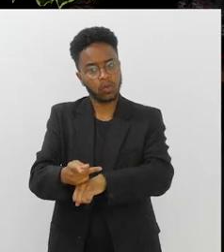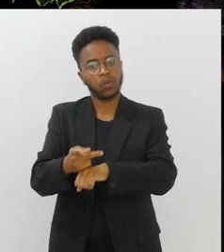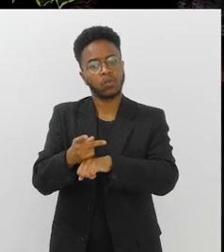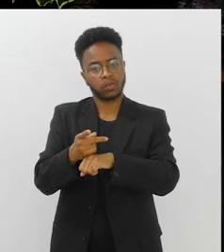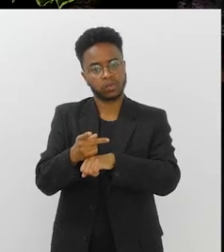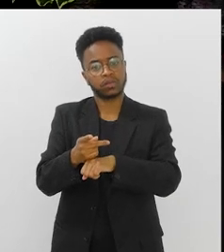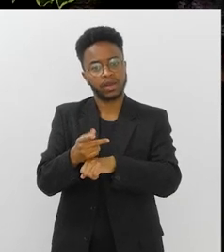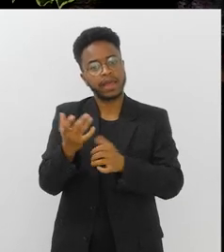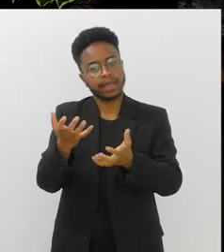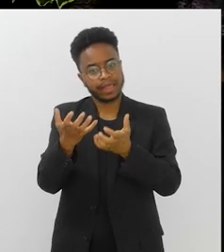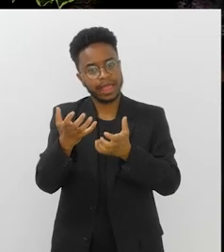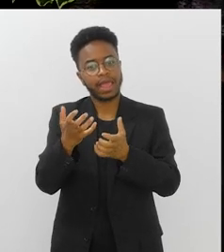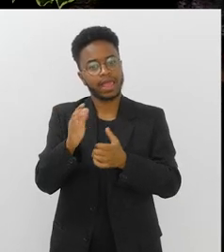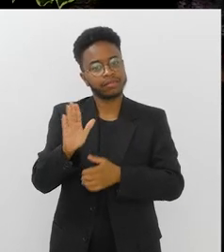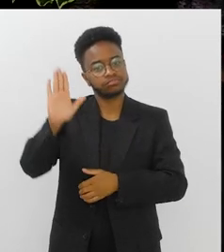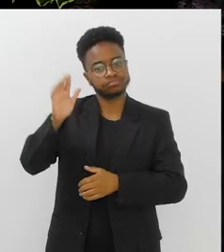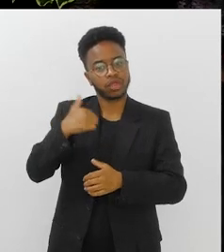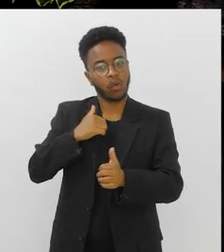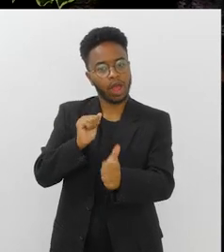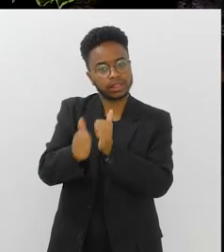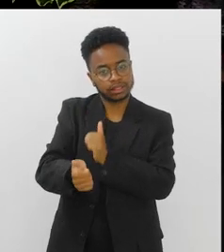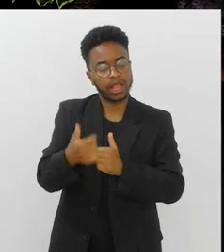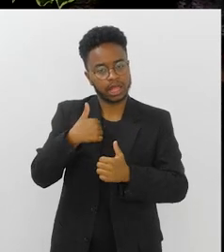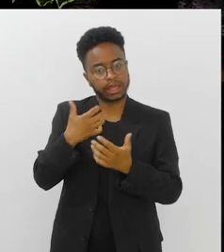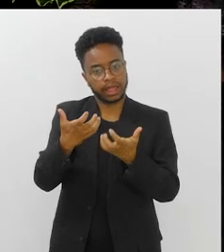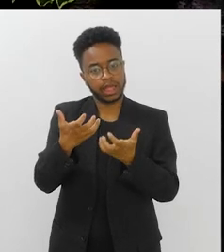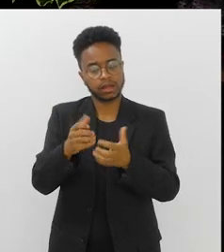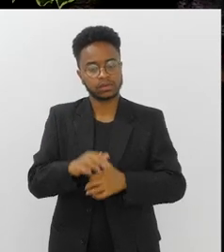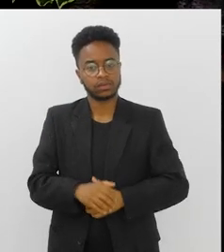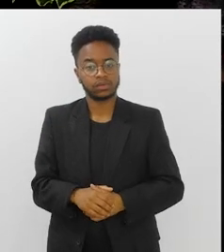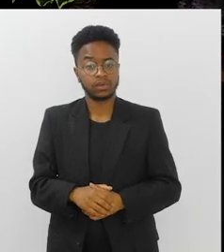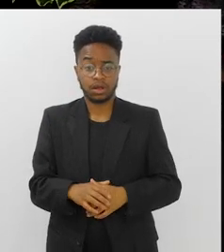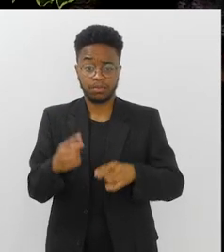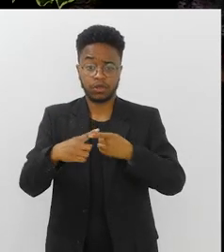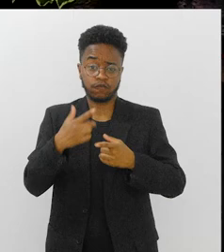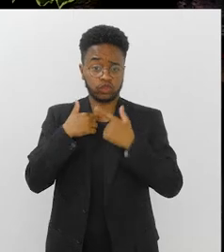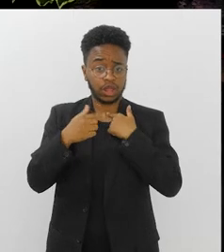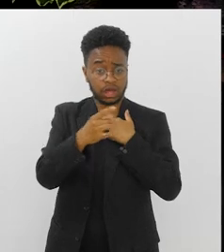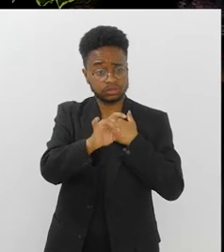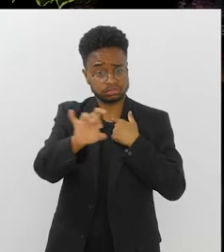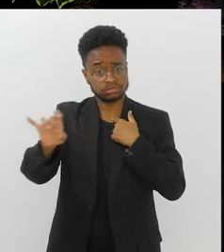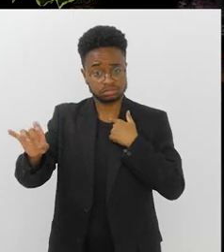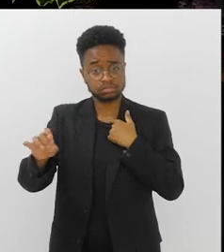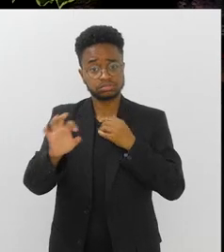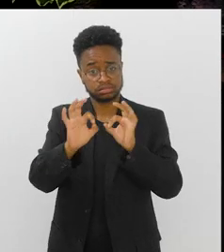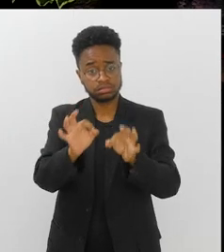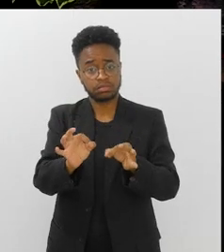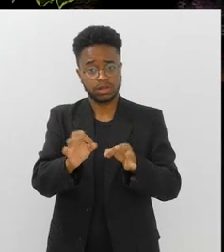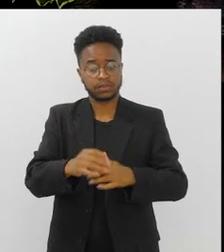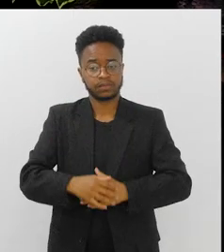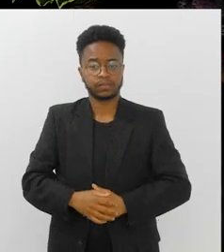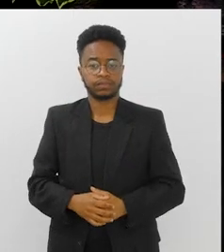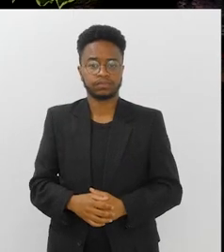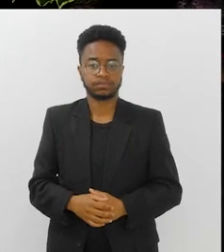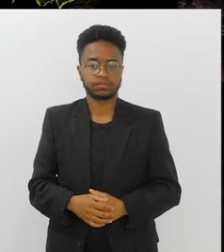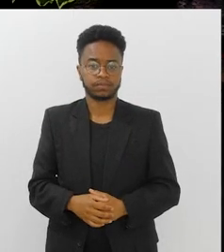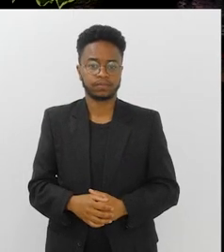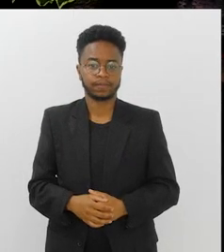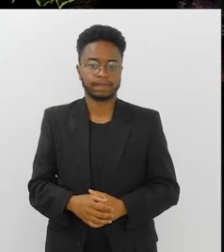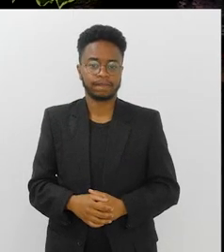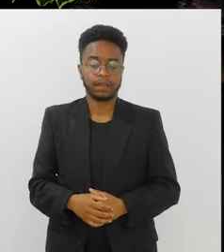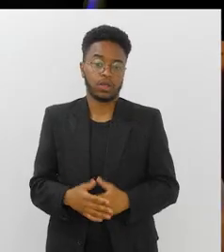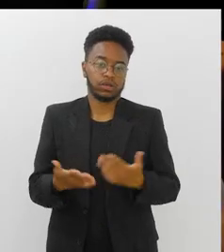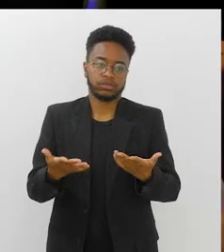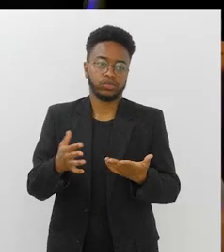paralímpico né as pessoas querem ser atletas paralímpicas até eh porque querem né porque não né não